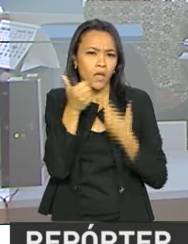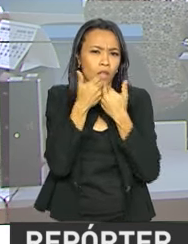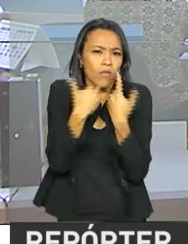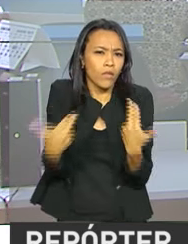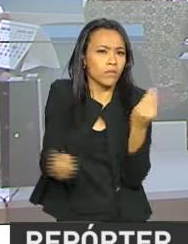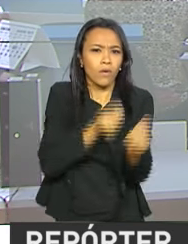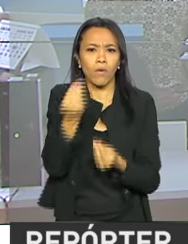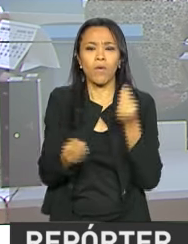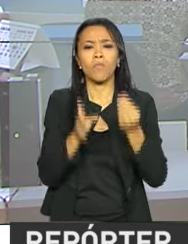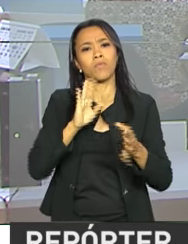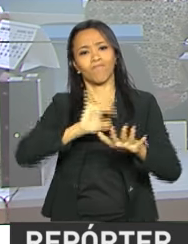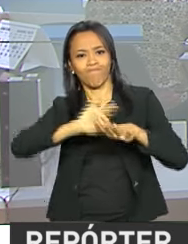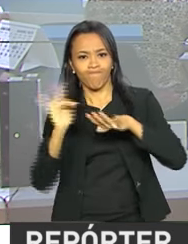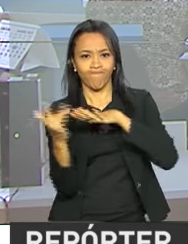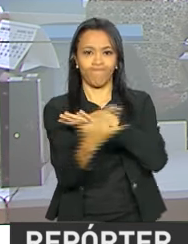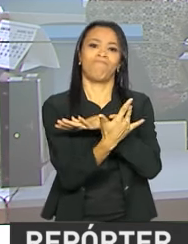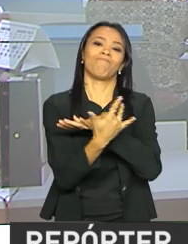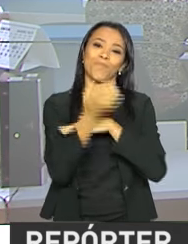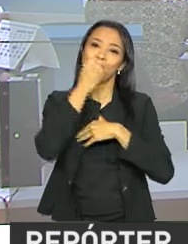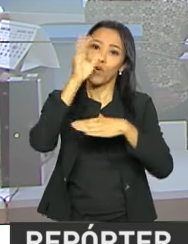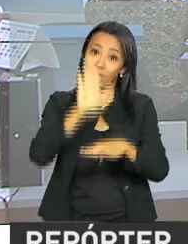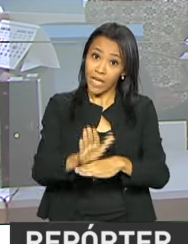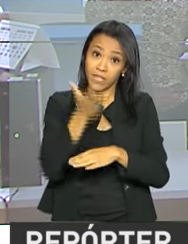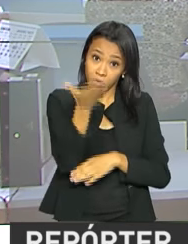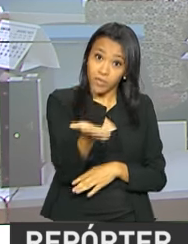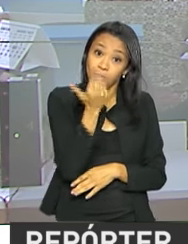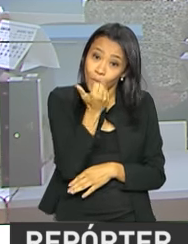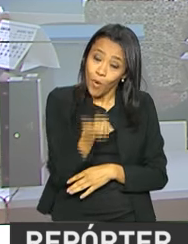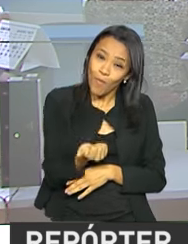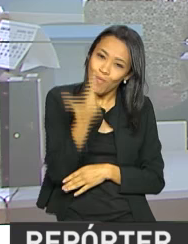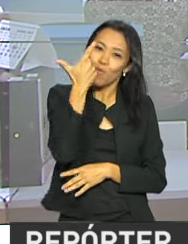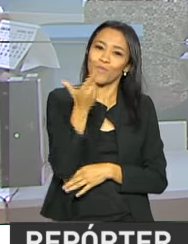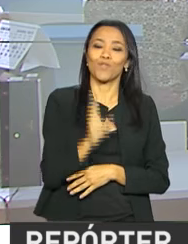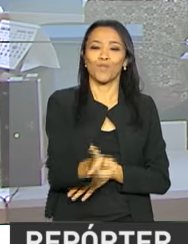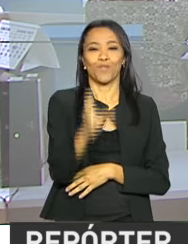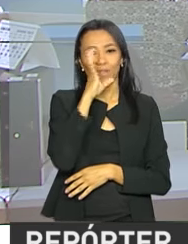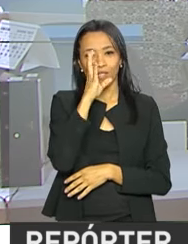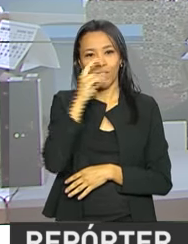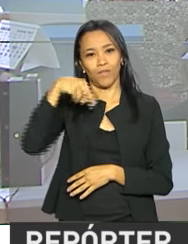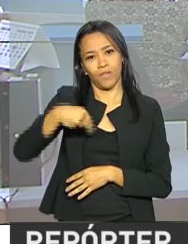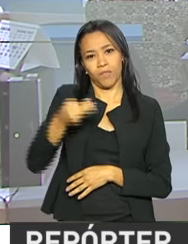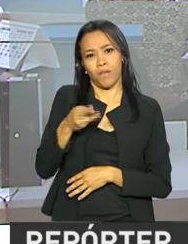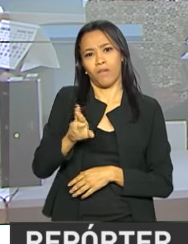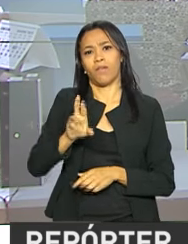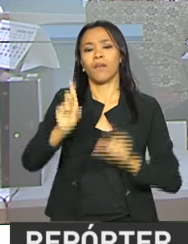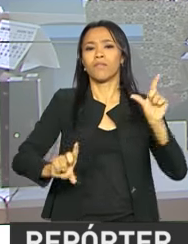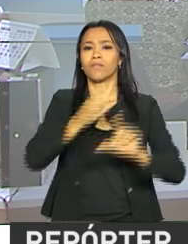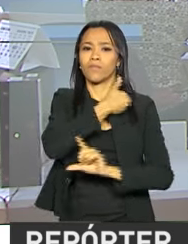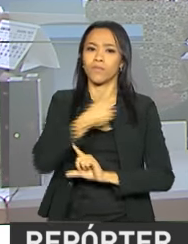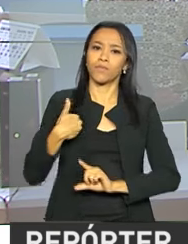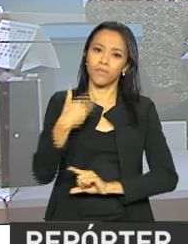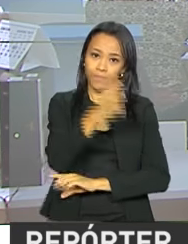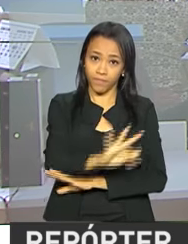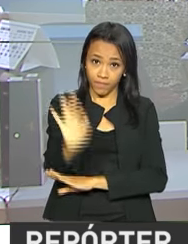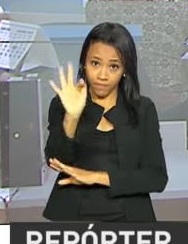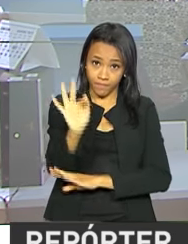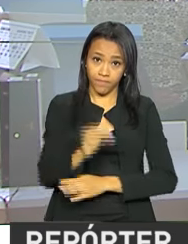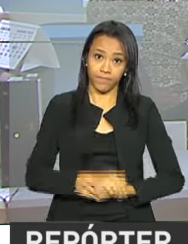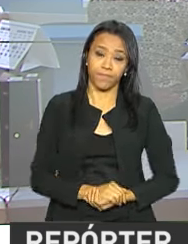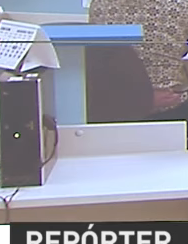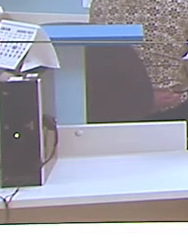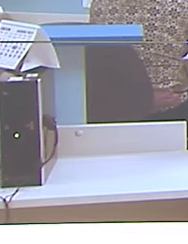novidades também em nossas redes sociais. Uma boa tarde para você, um bom almoço e continue com a gente aqui na TVNBR, a TV do governo